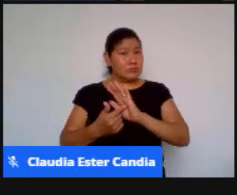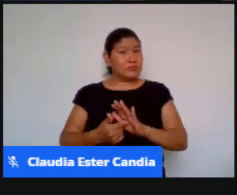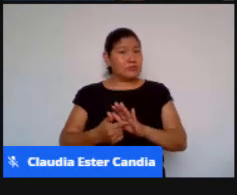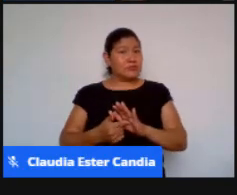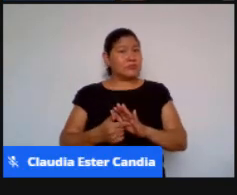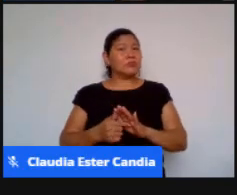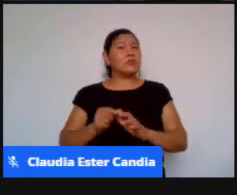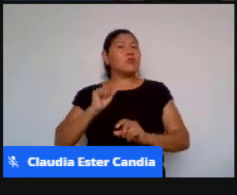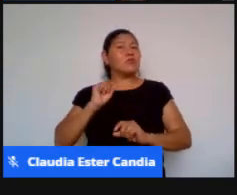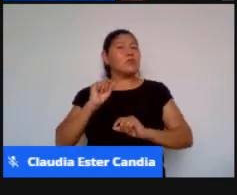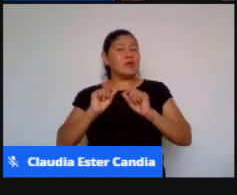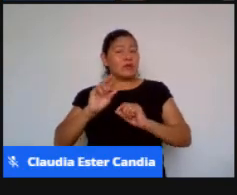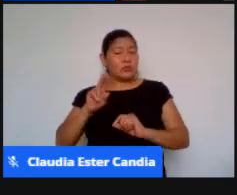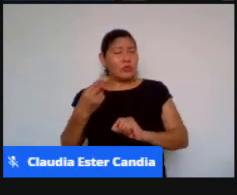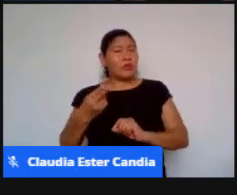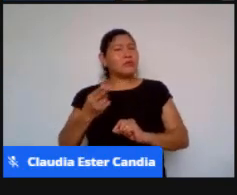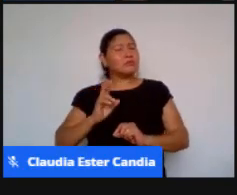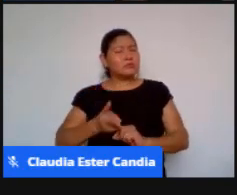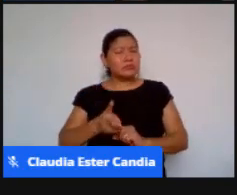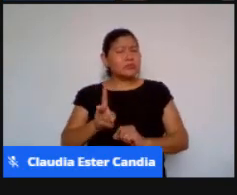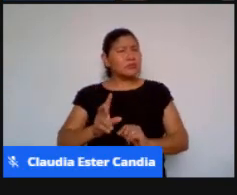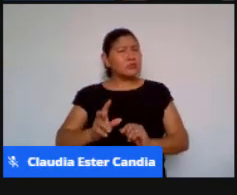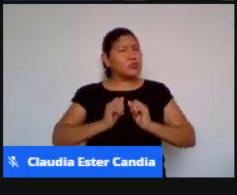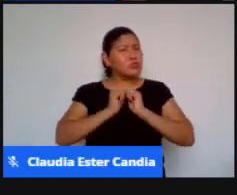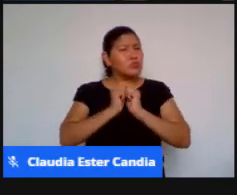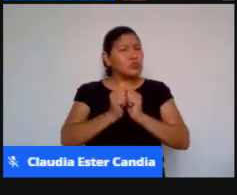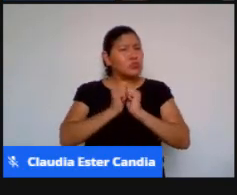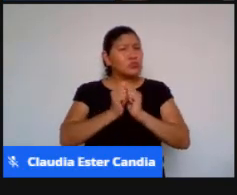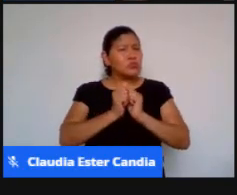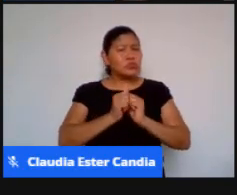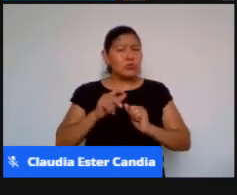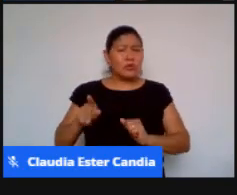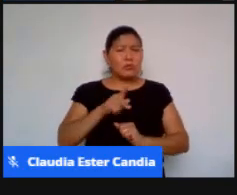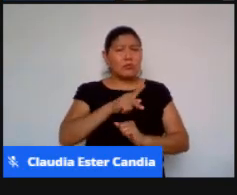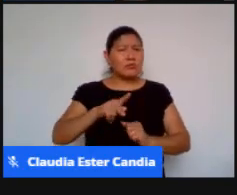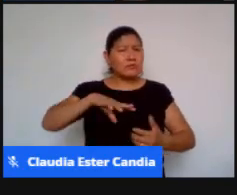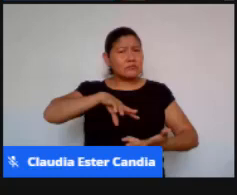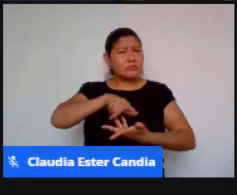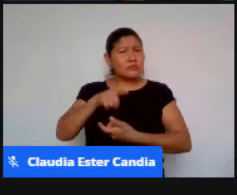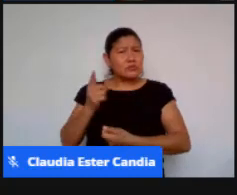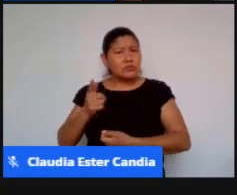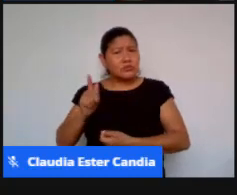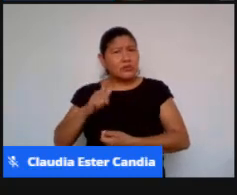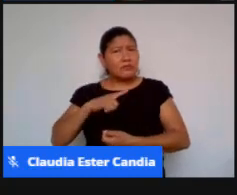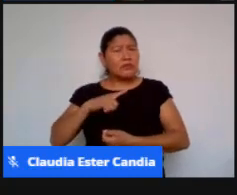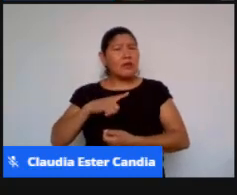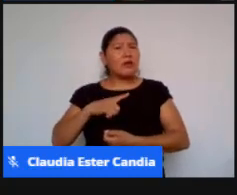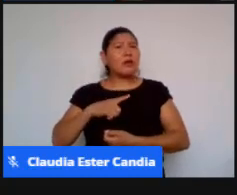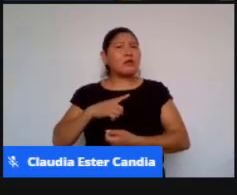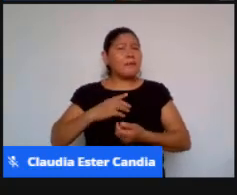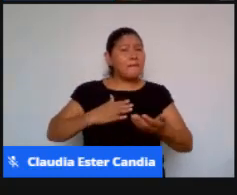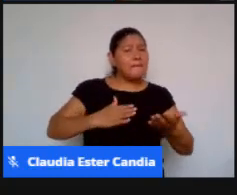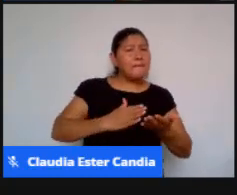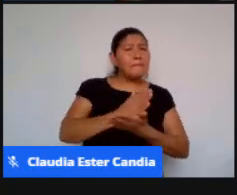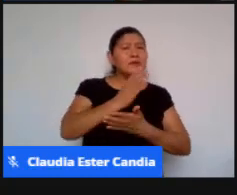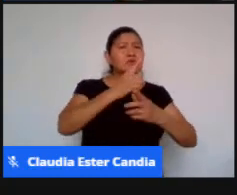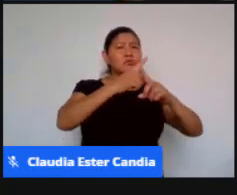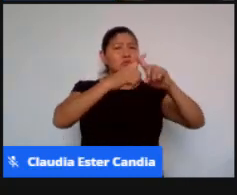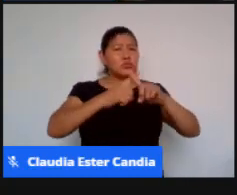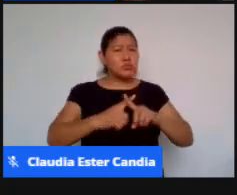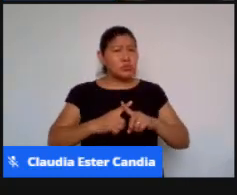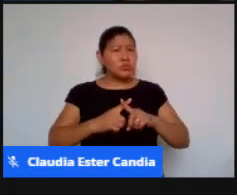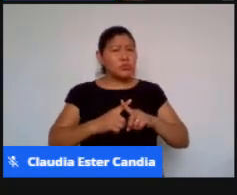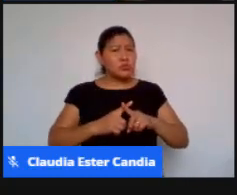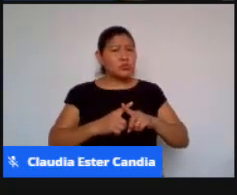à disposição de vocês, né? O professor aí de geografia que assumiu o concurso ano passado, foi chamado, né,